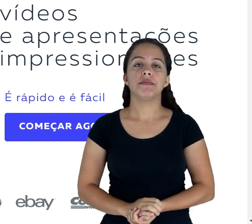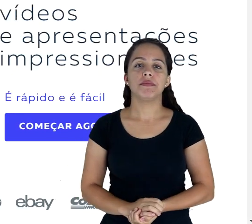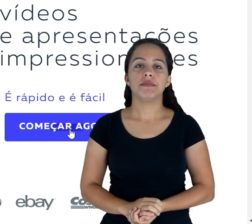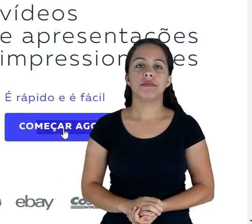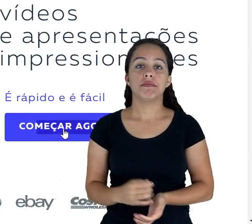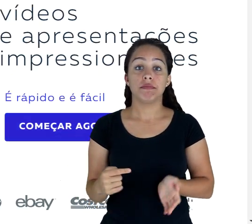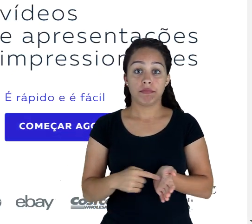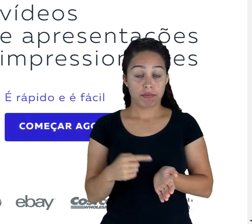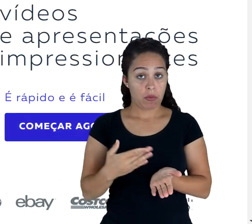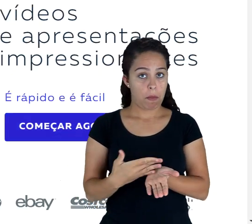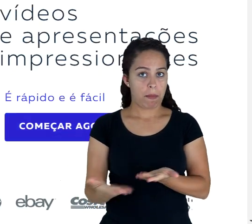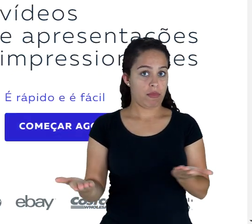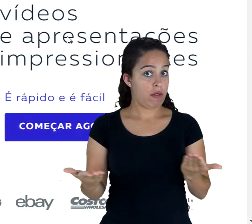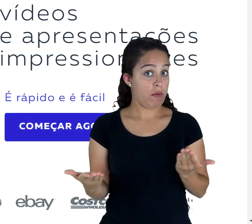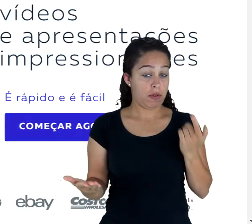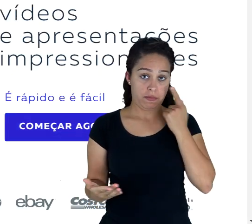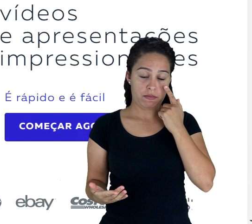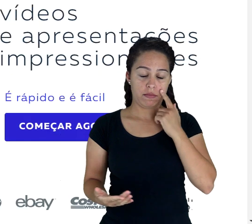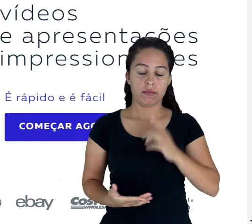começar agora